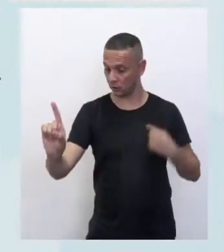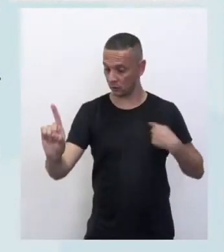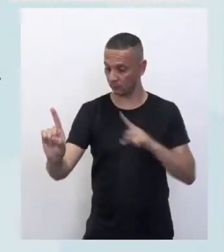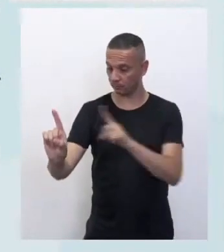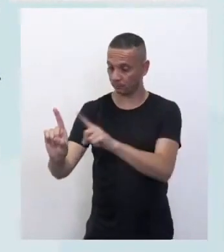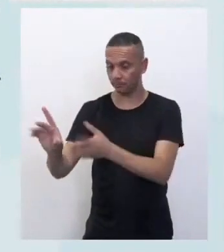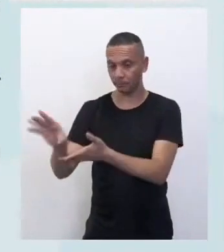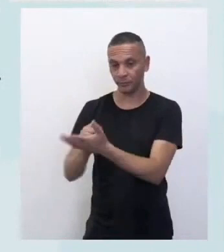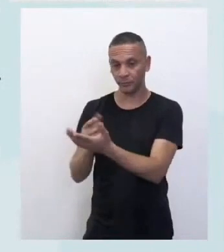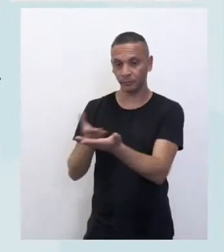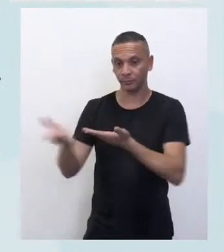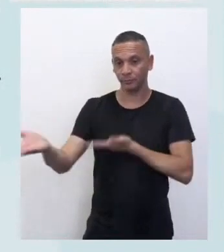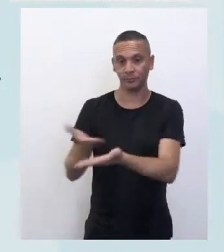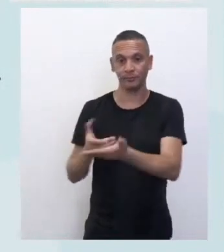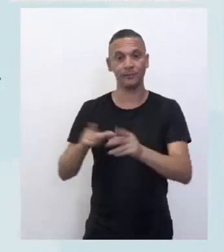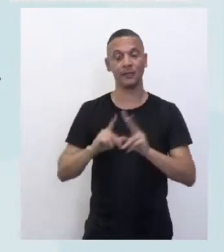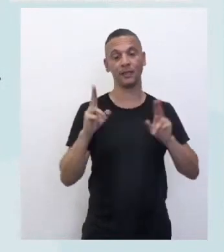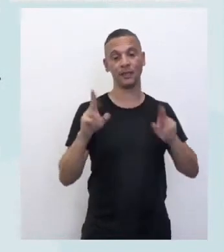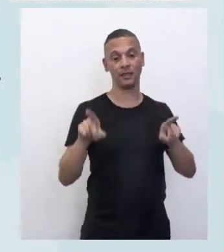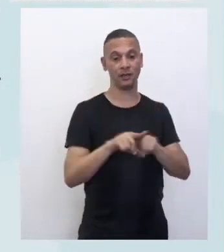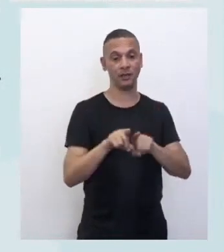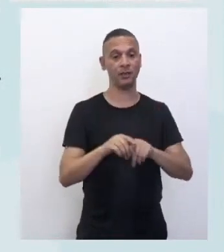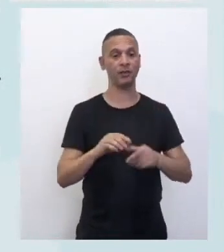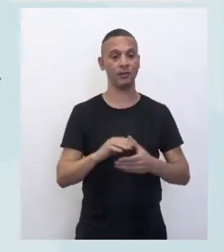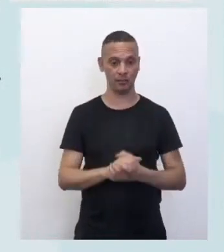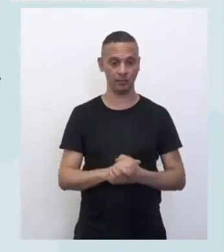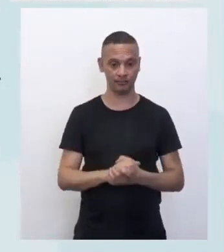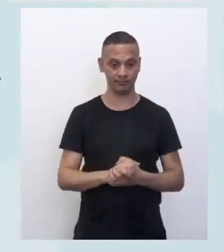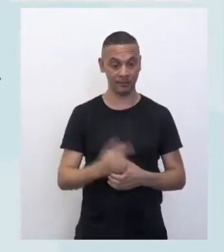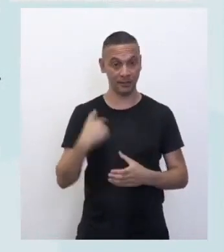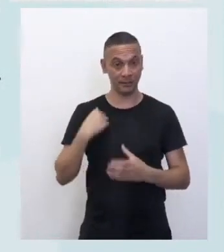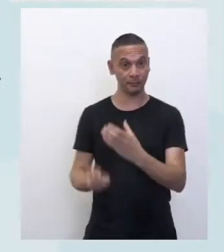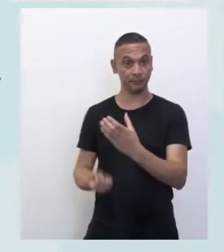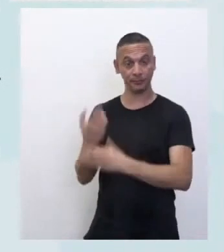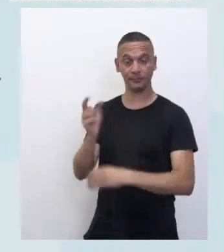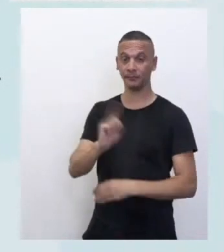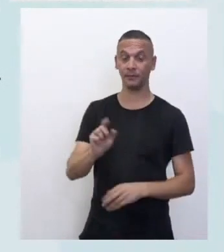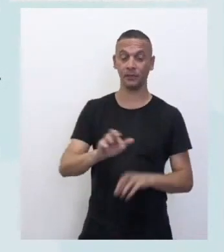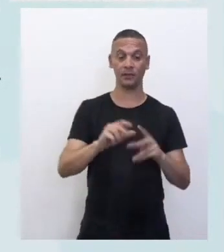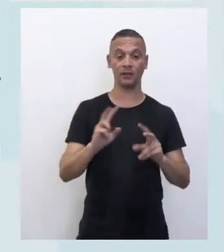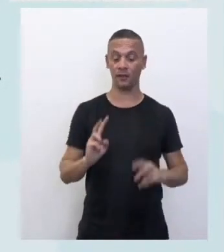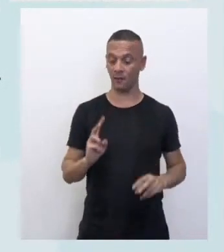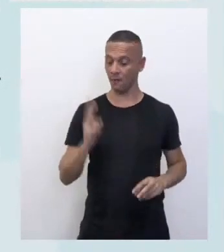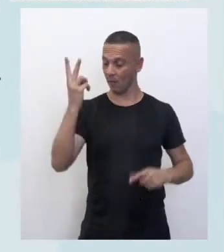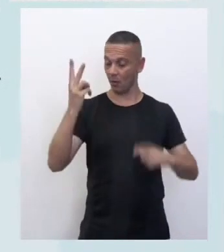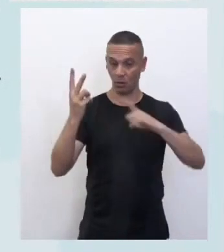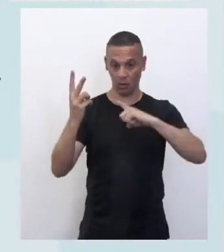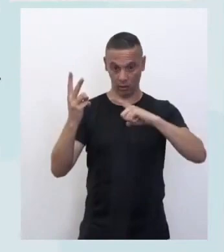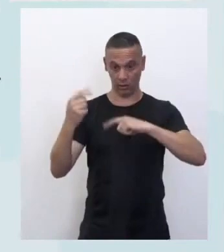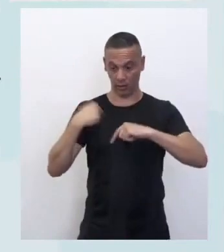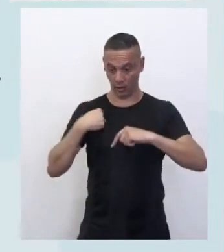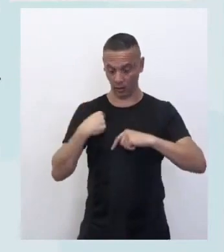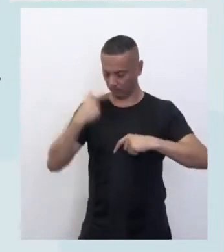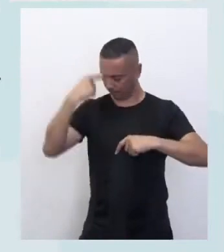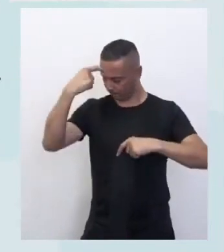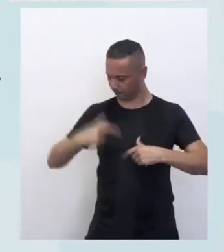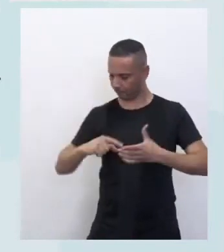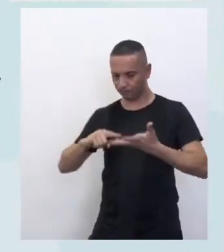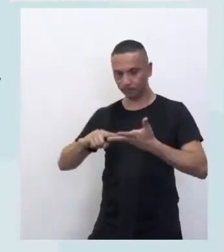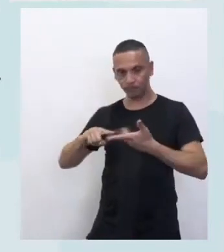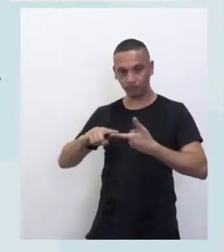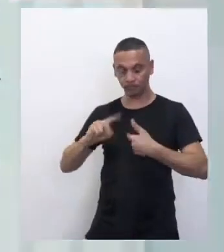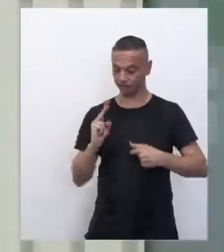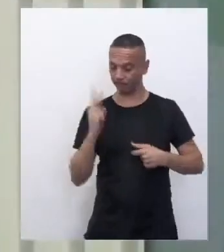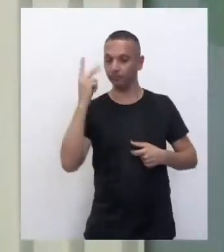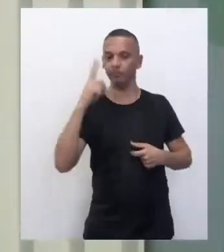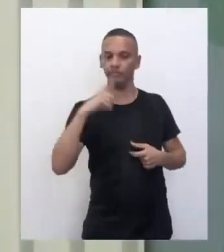são feitos por nós. A língua que eu falo não foi eu que criei. Os valores que eu tenho, por mais que eu tenha construído os meus valores,